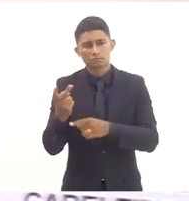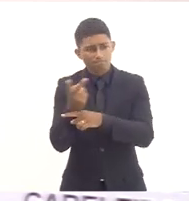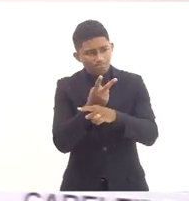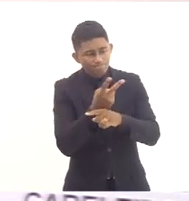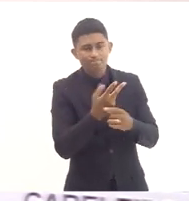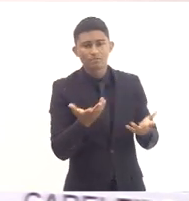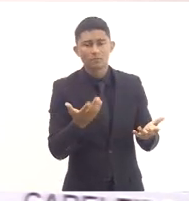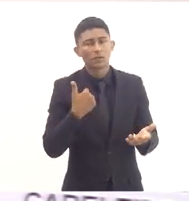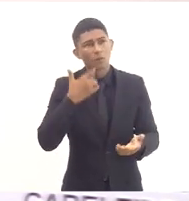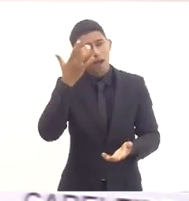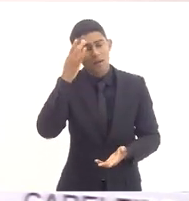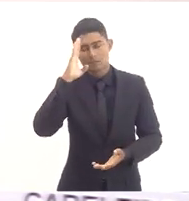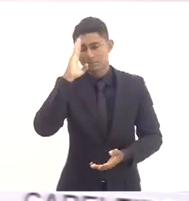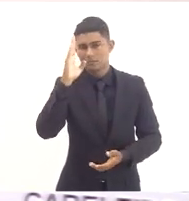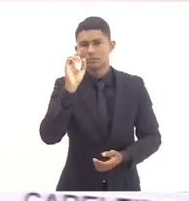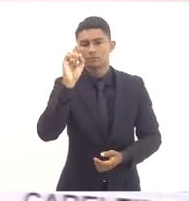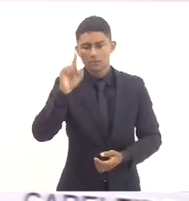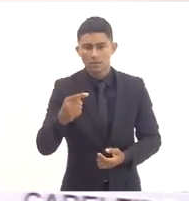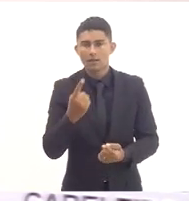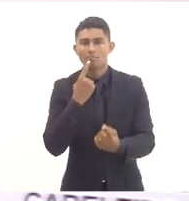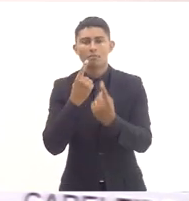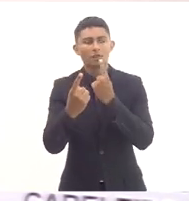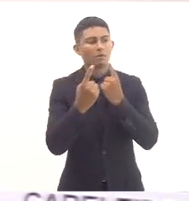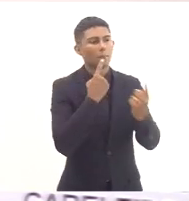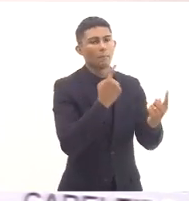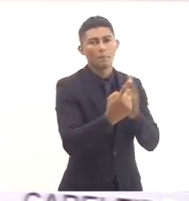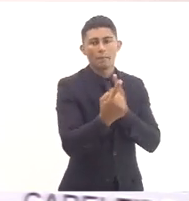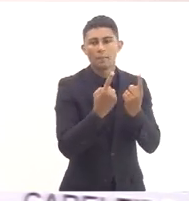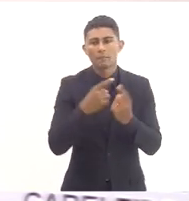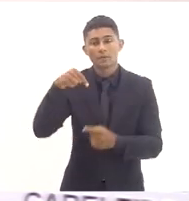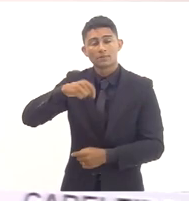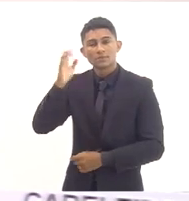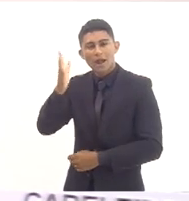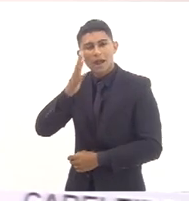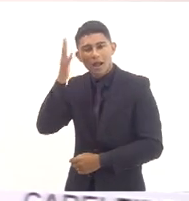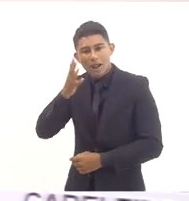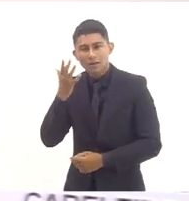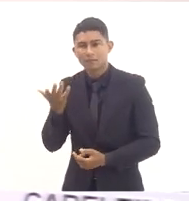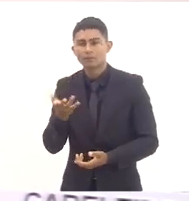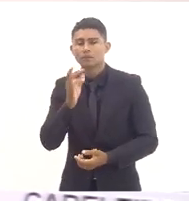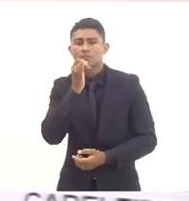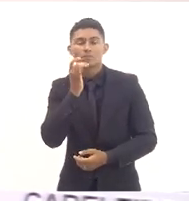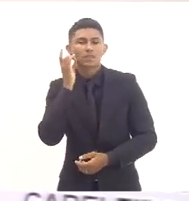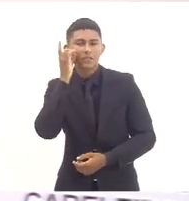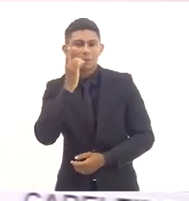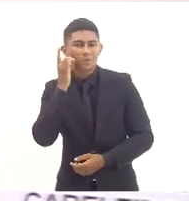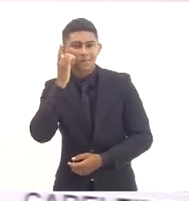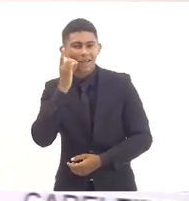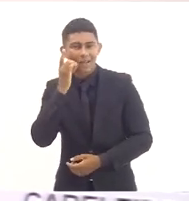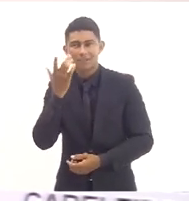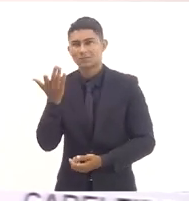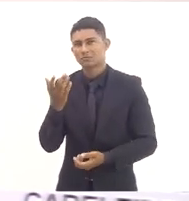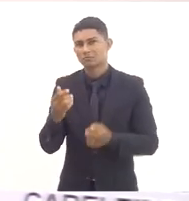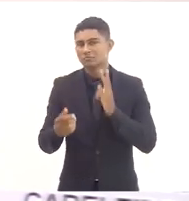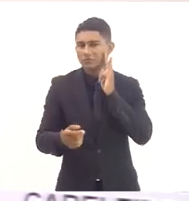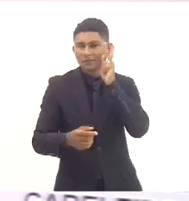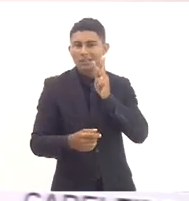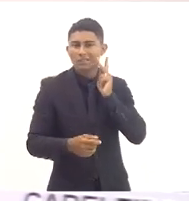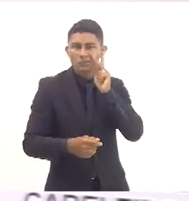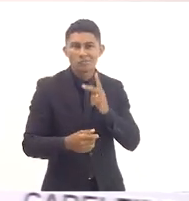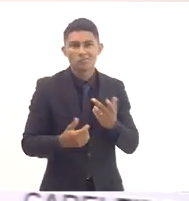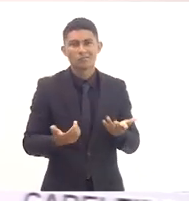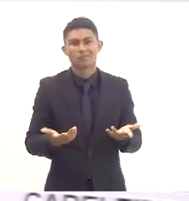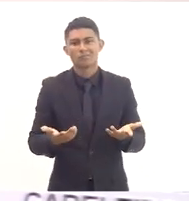a receita é o diálogo é o seminário é o espaço de escuta quando um deputado como criador quando